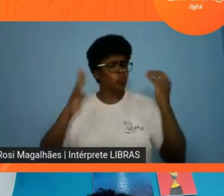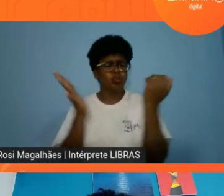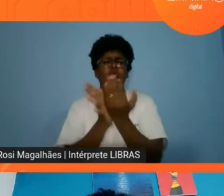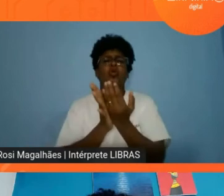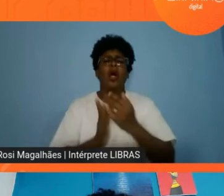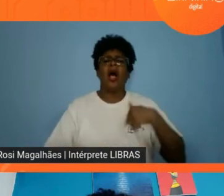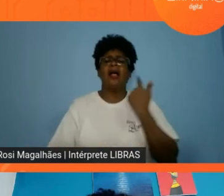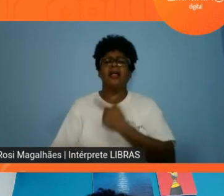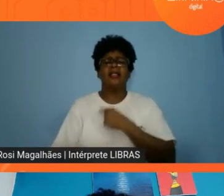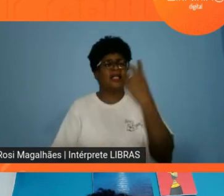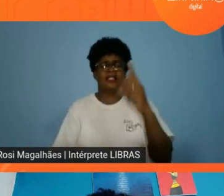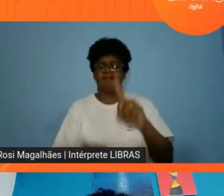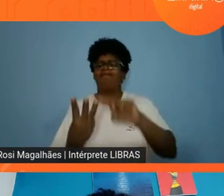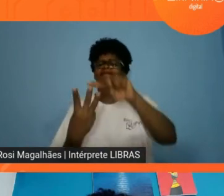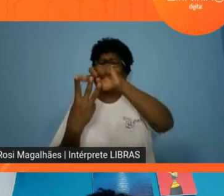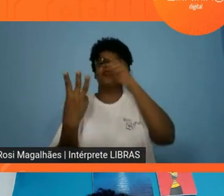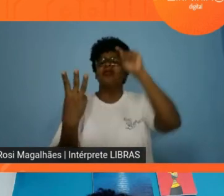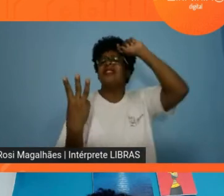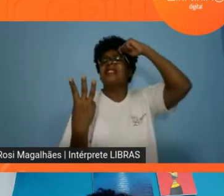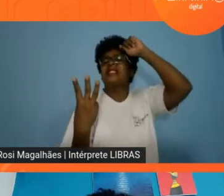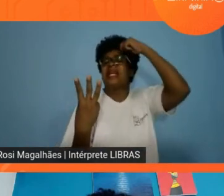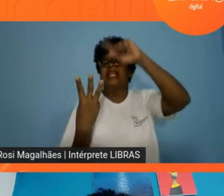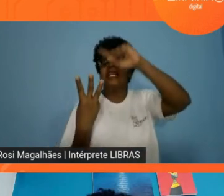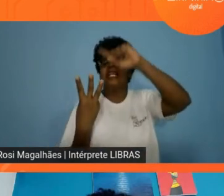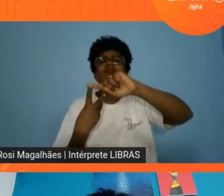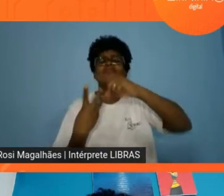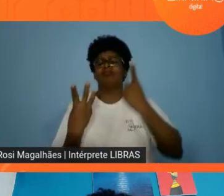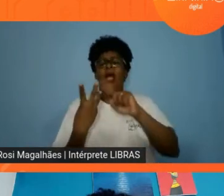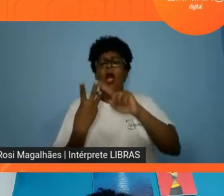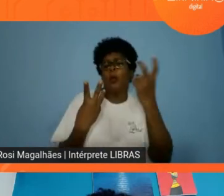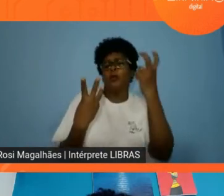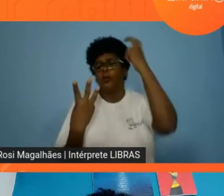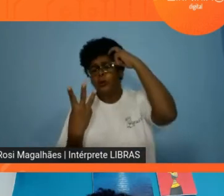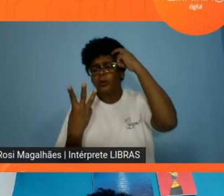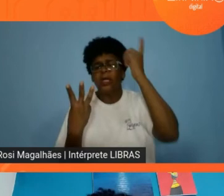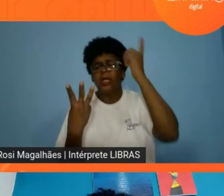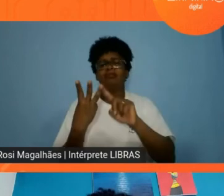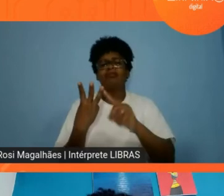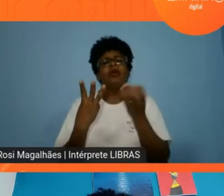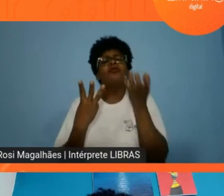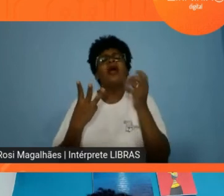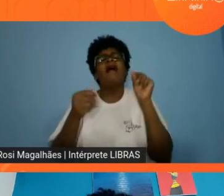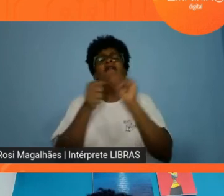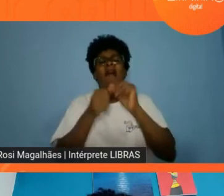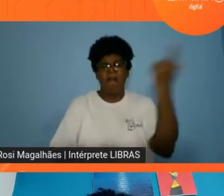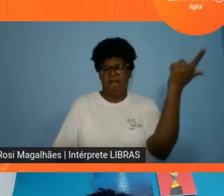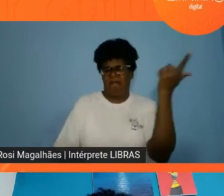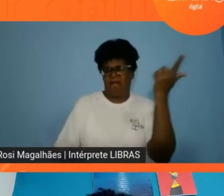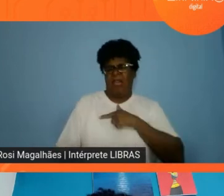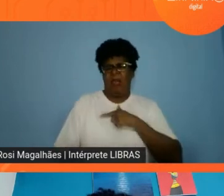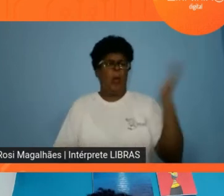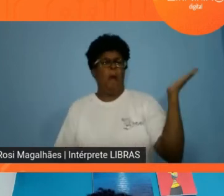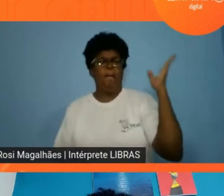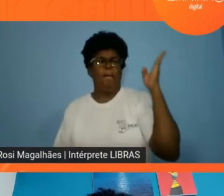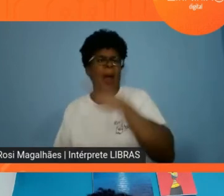mídias, né, o que é ser negro, o que a nossa cultura traz, com o que é feio, com o que é mal, né, com o que